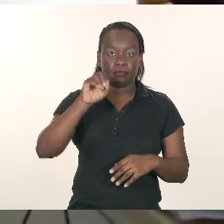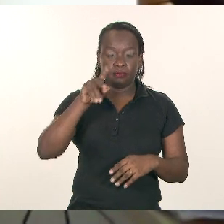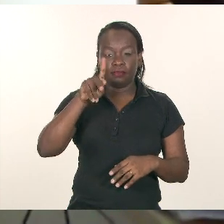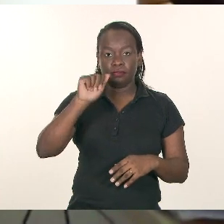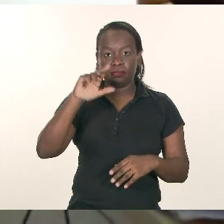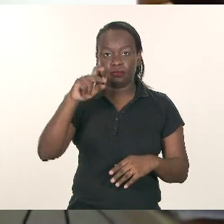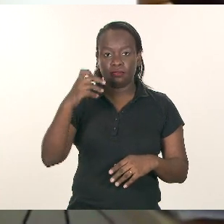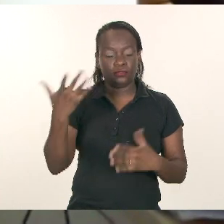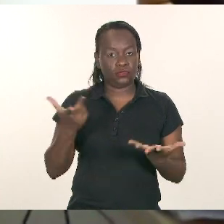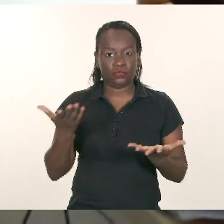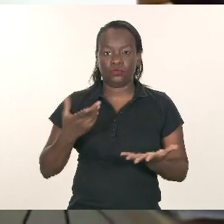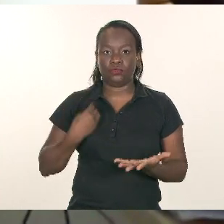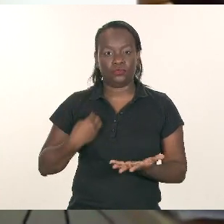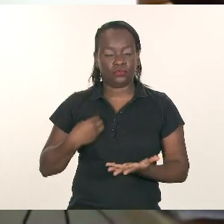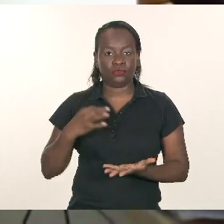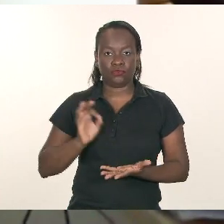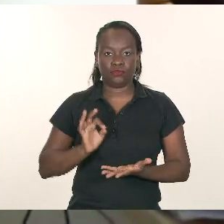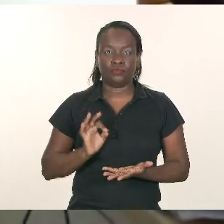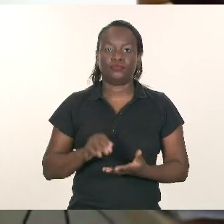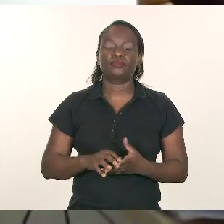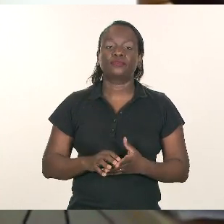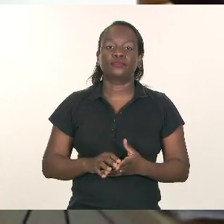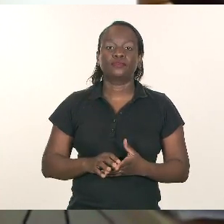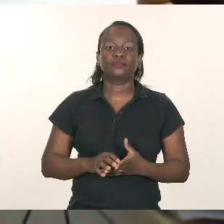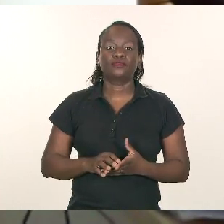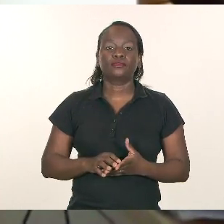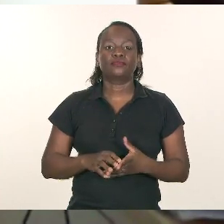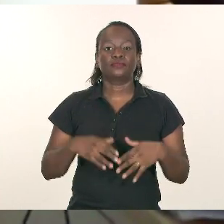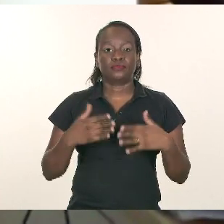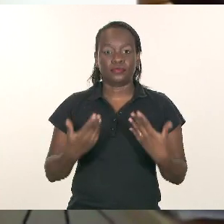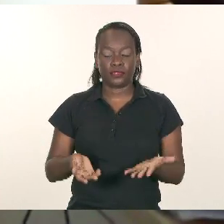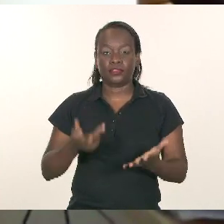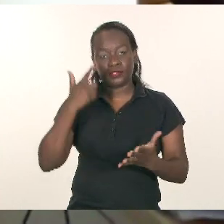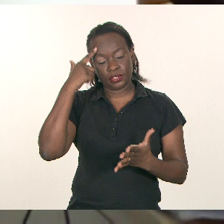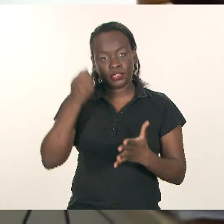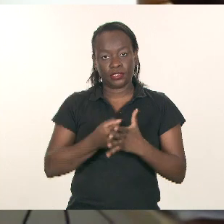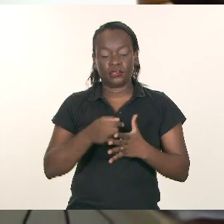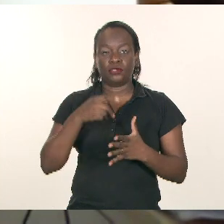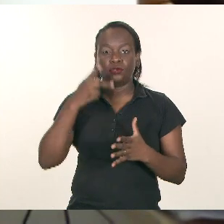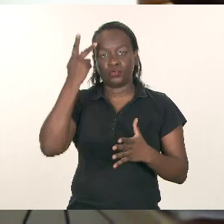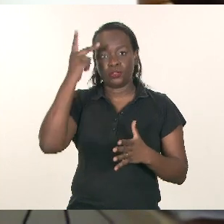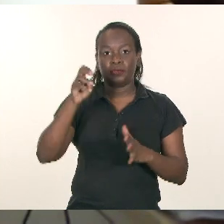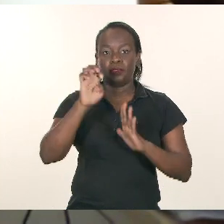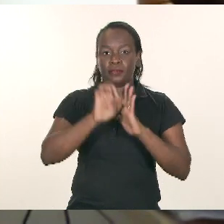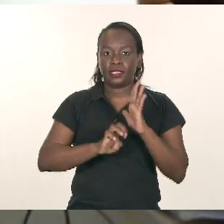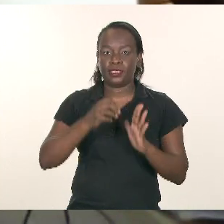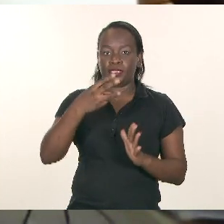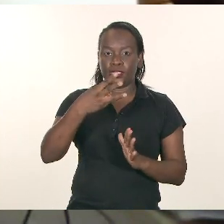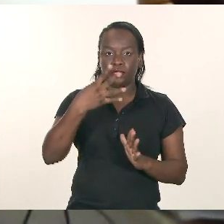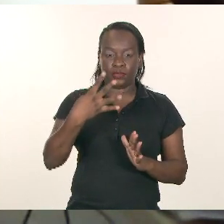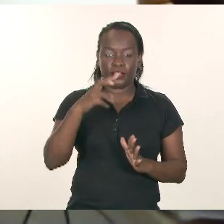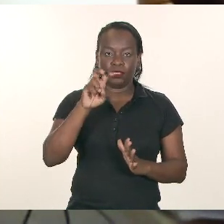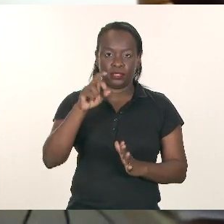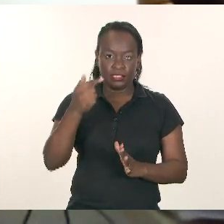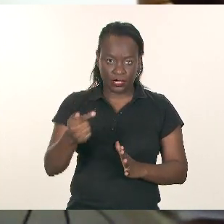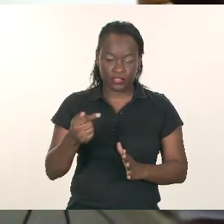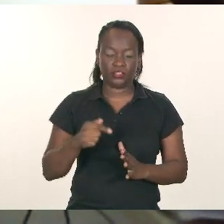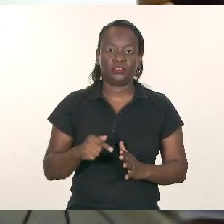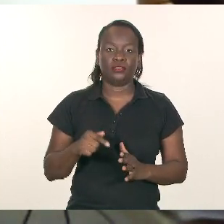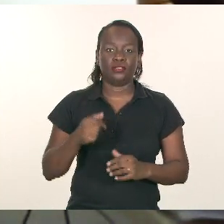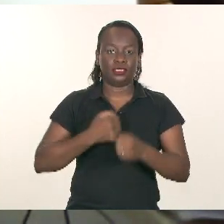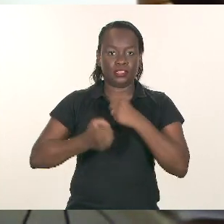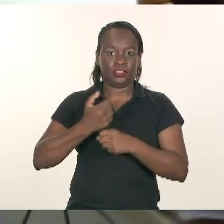não pôde estar presente, emitir aqui o parecer sobre as emendas 3457